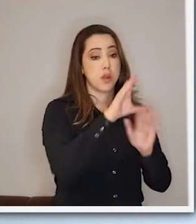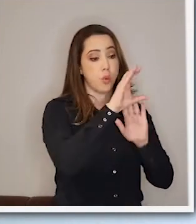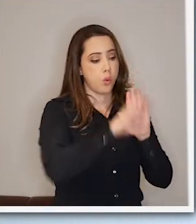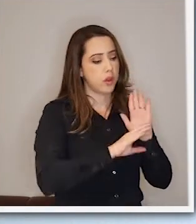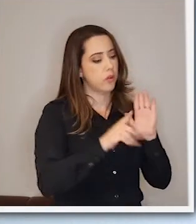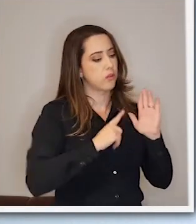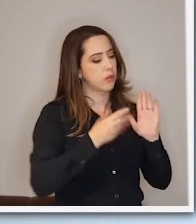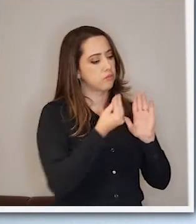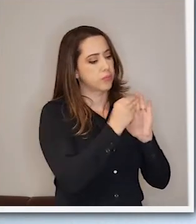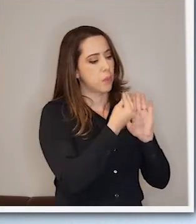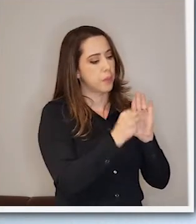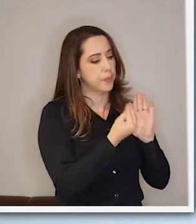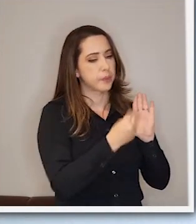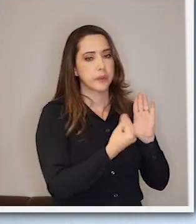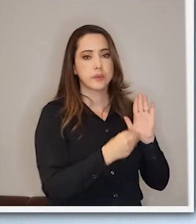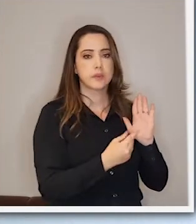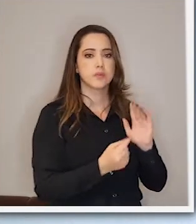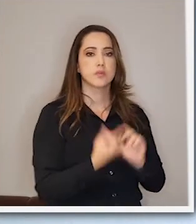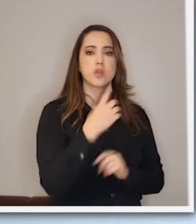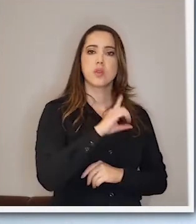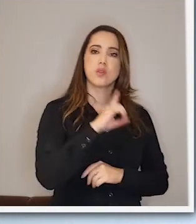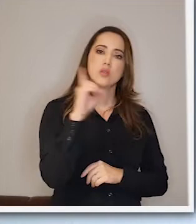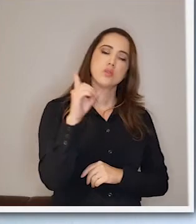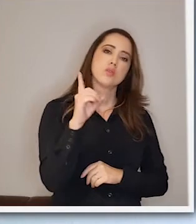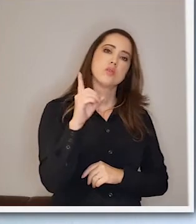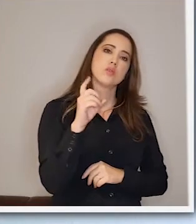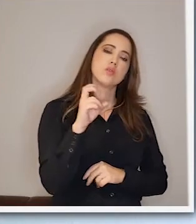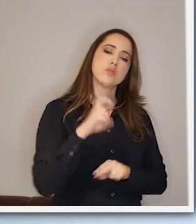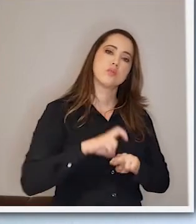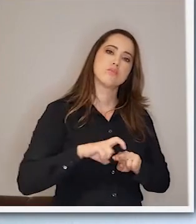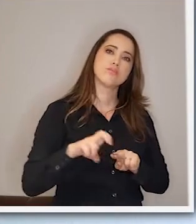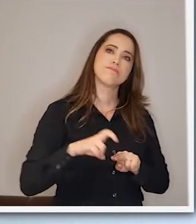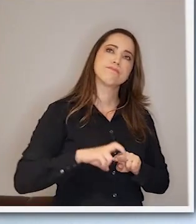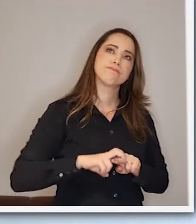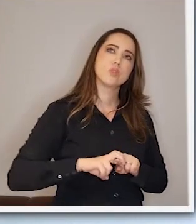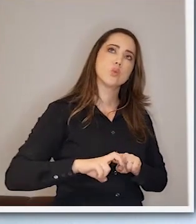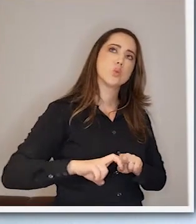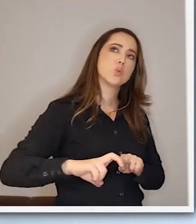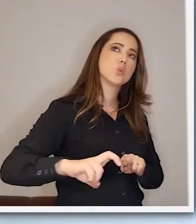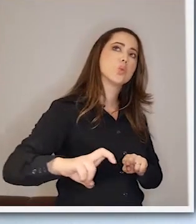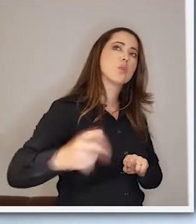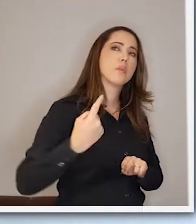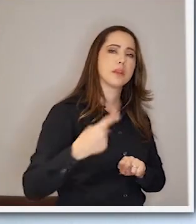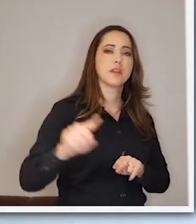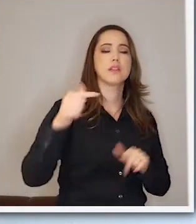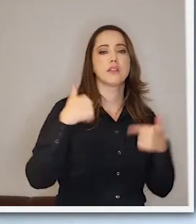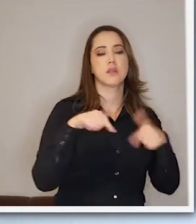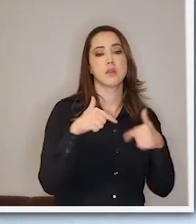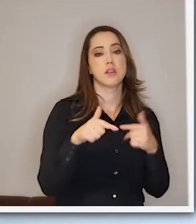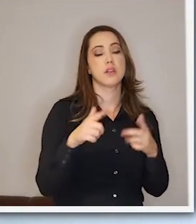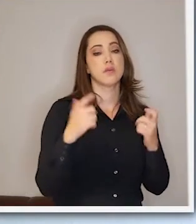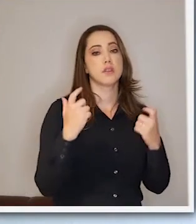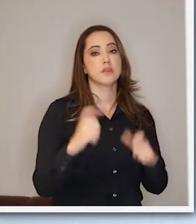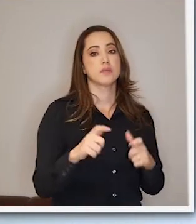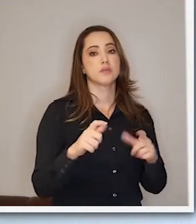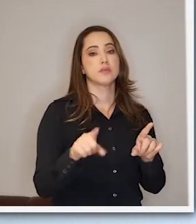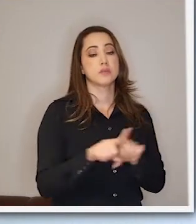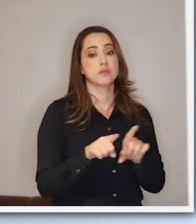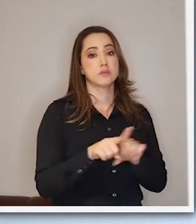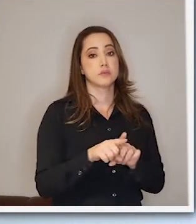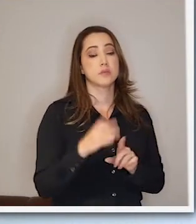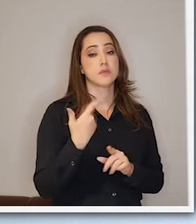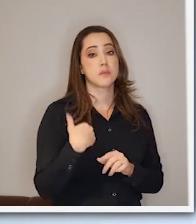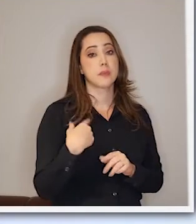experiência toda está no meu currículo. Um dia eu peguei o trem para ir